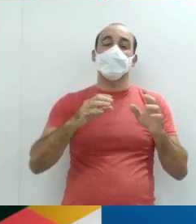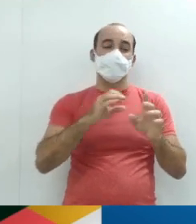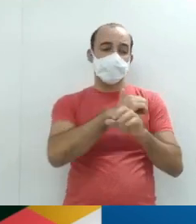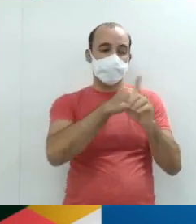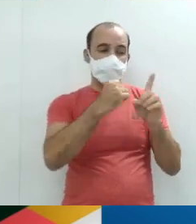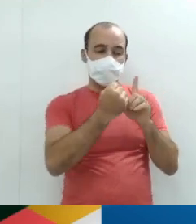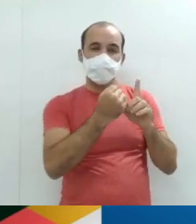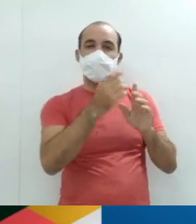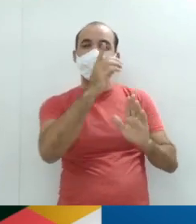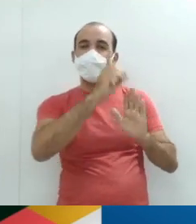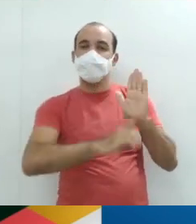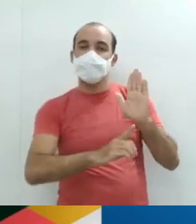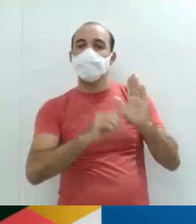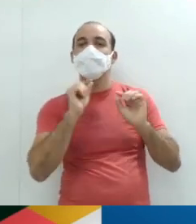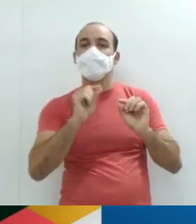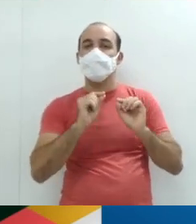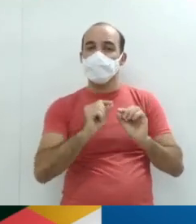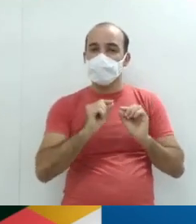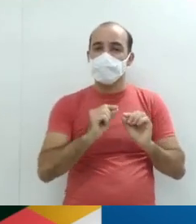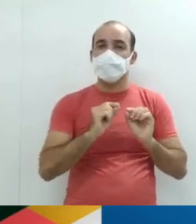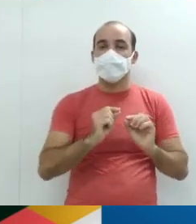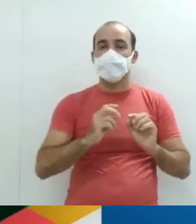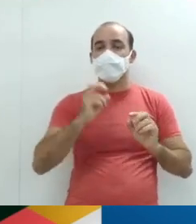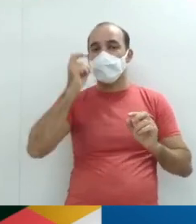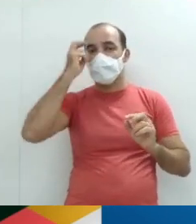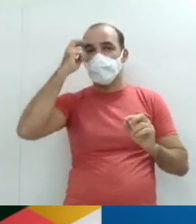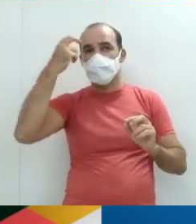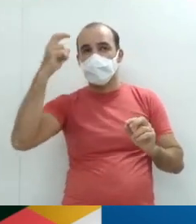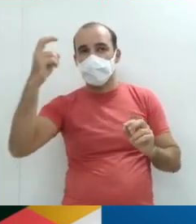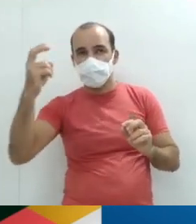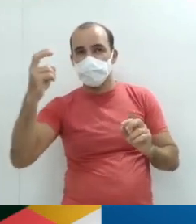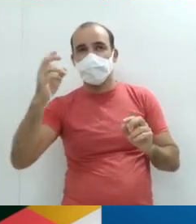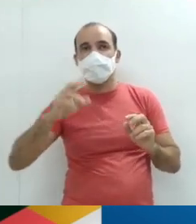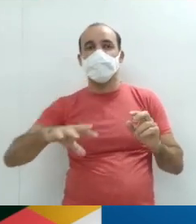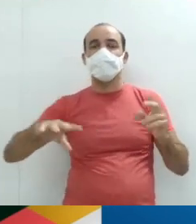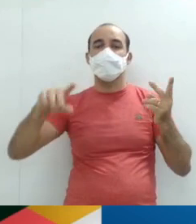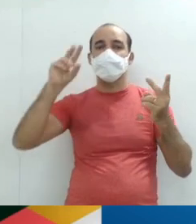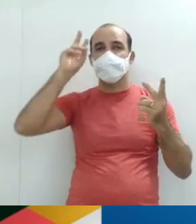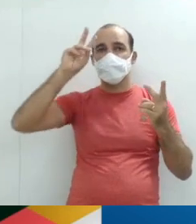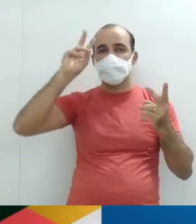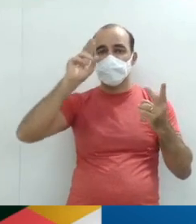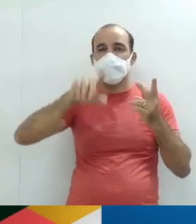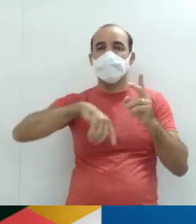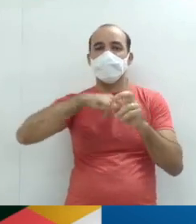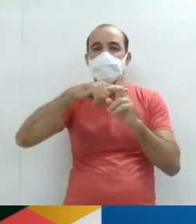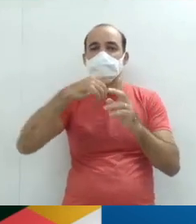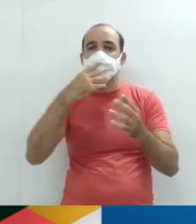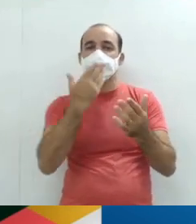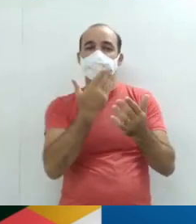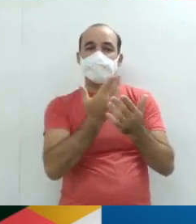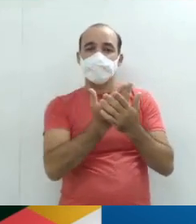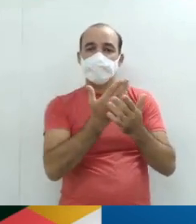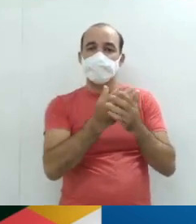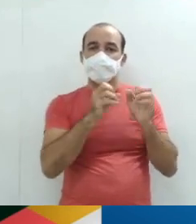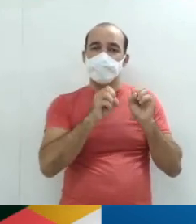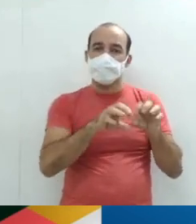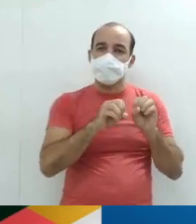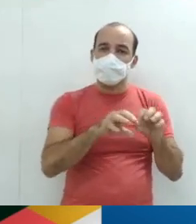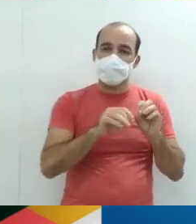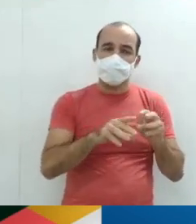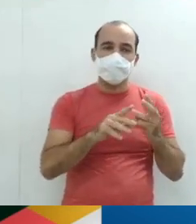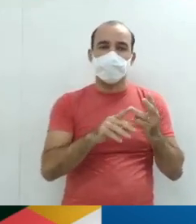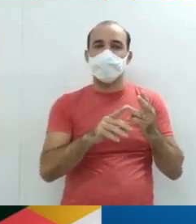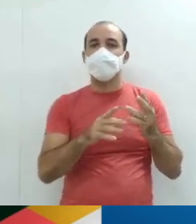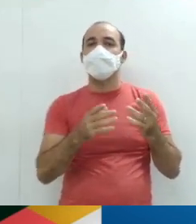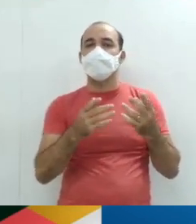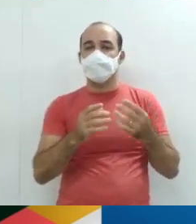e não de forma isolada. Ou seja, é impossível o ser humano viver sem o olhar, sem o